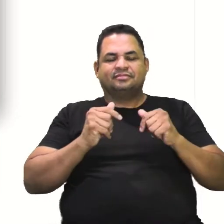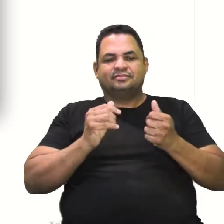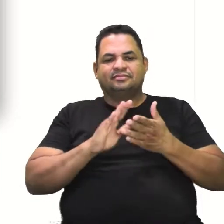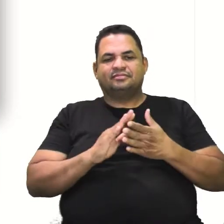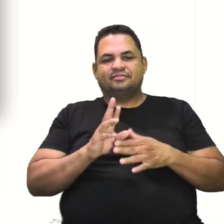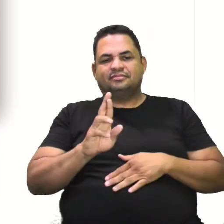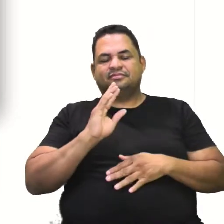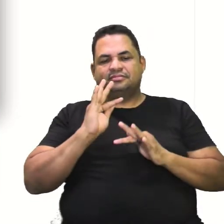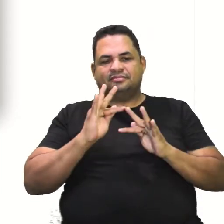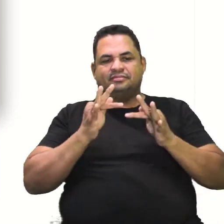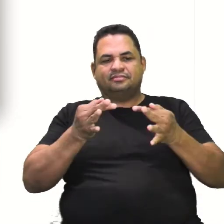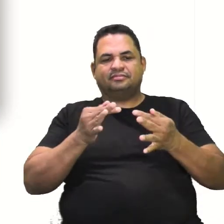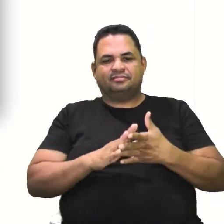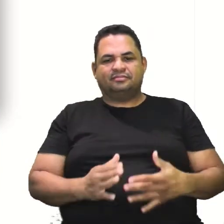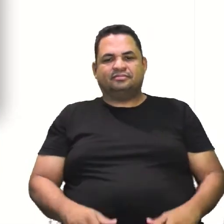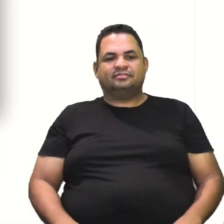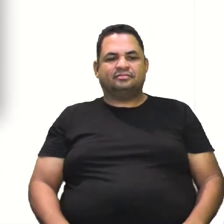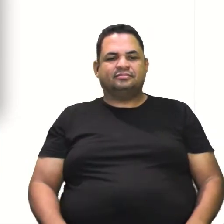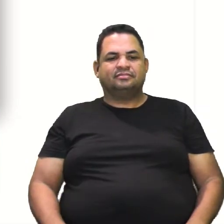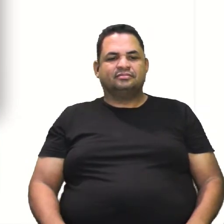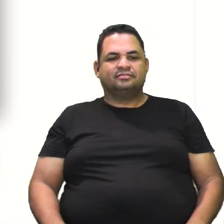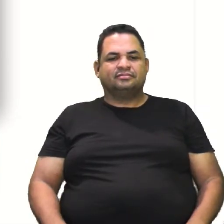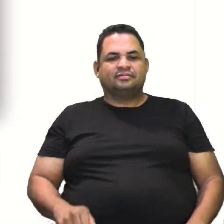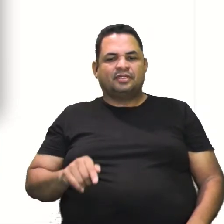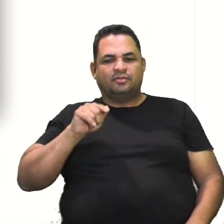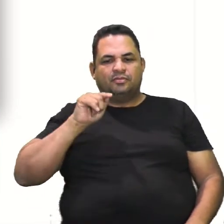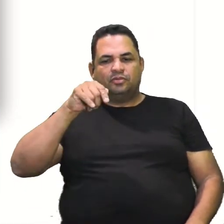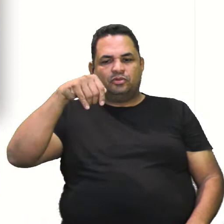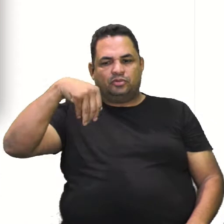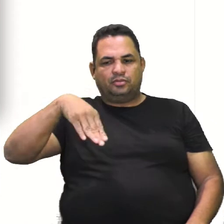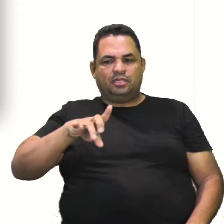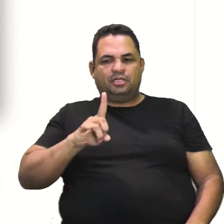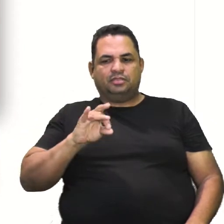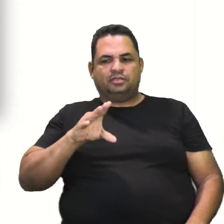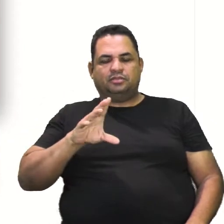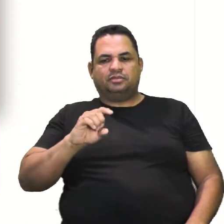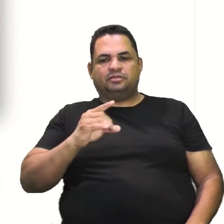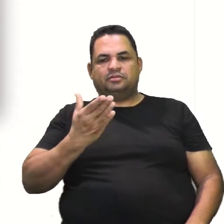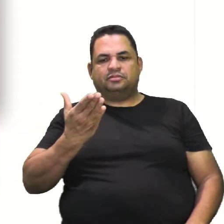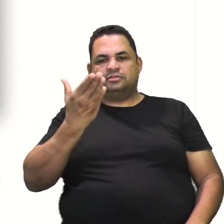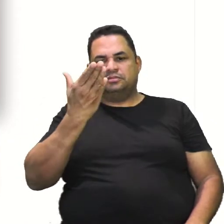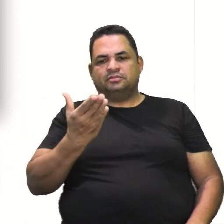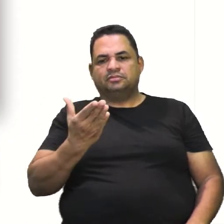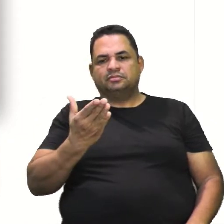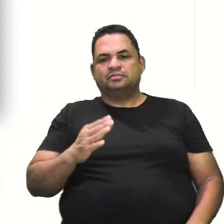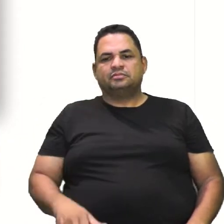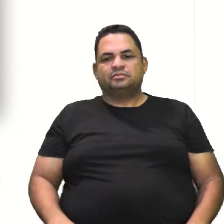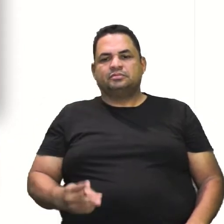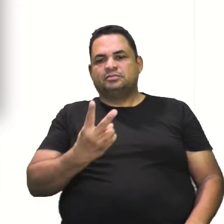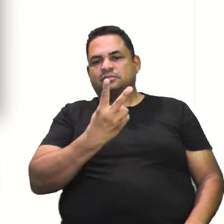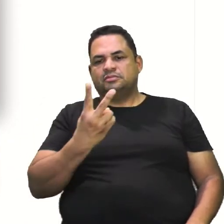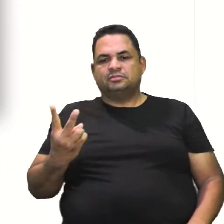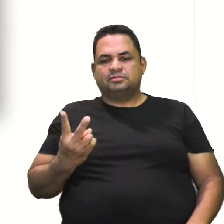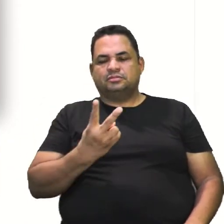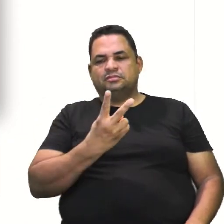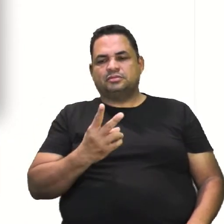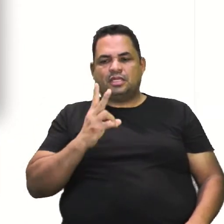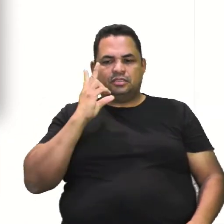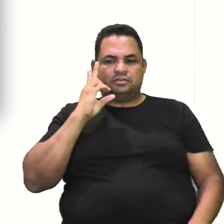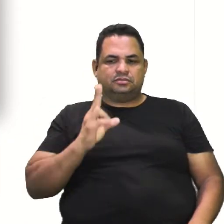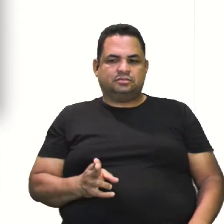à resposta final? Vamos. Então, com certeza, é o ponto médio. Até esses tracinhos aqui mostram que divide em dois